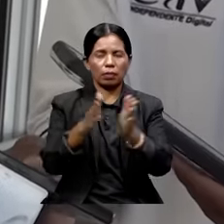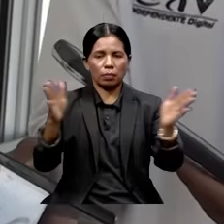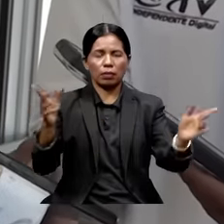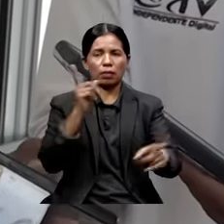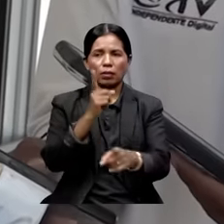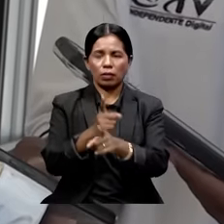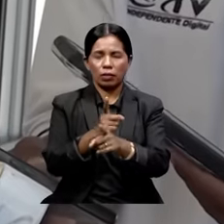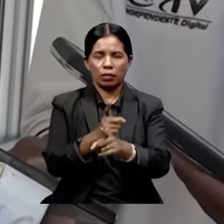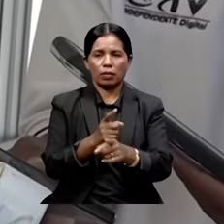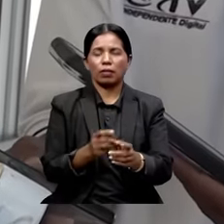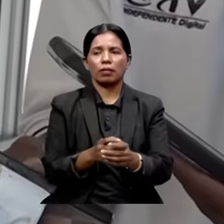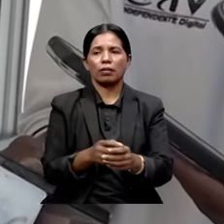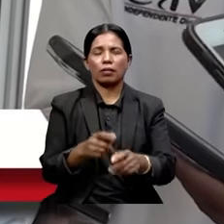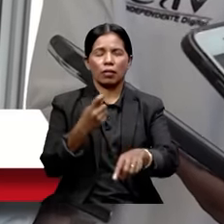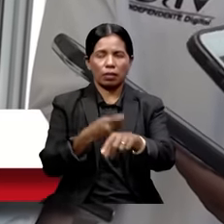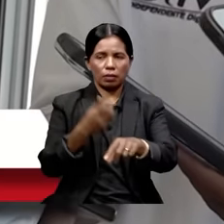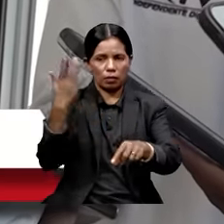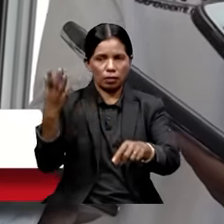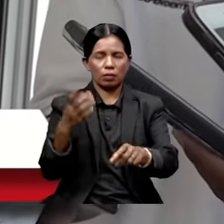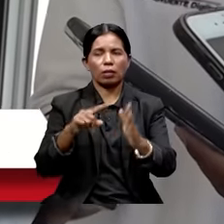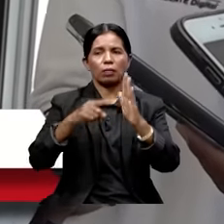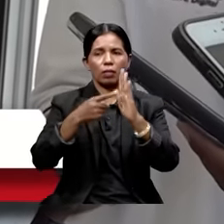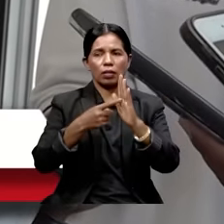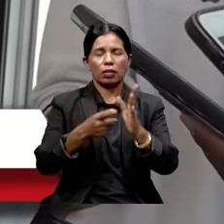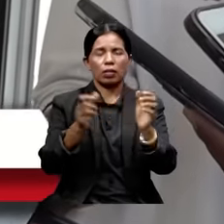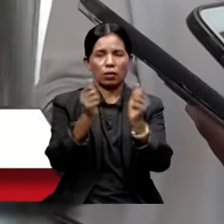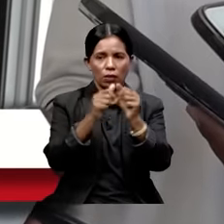Teves, e a momento ne vamos, Rahu Roidane,